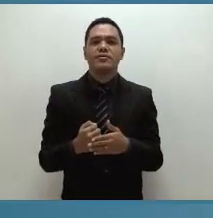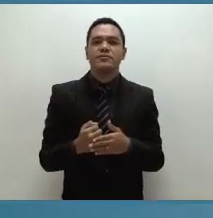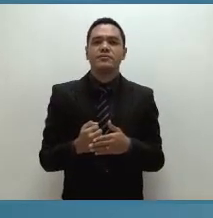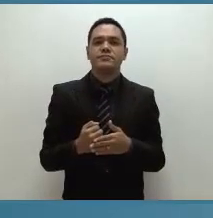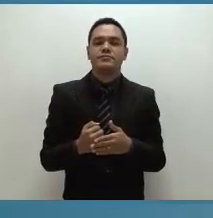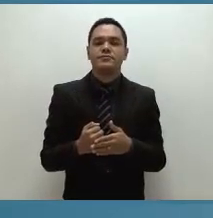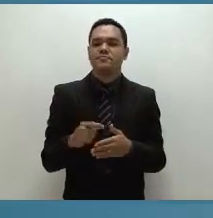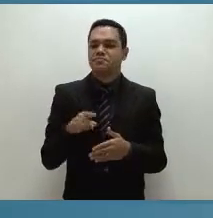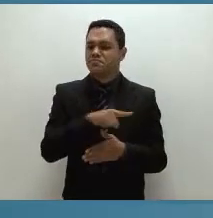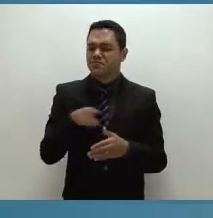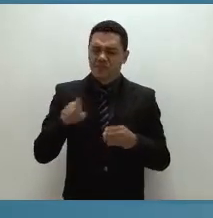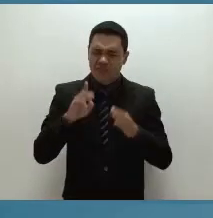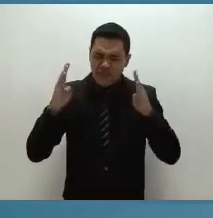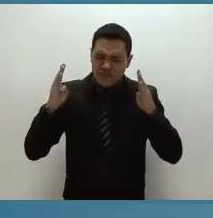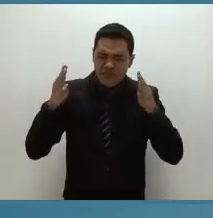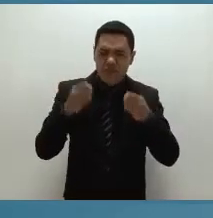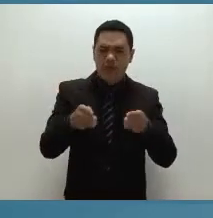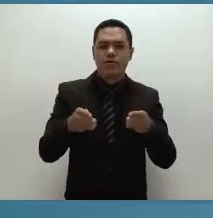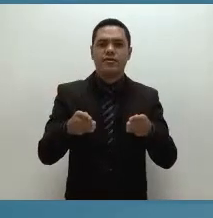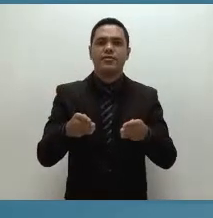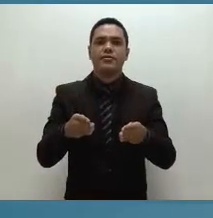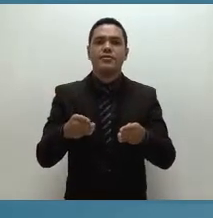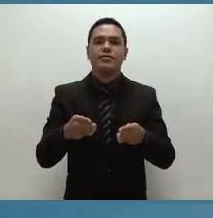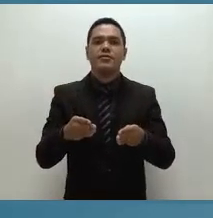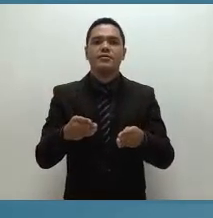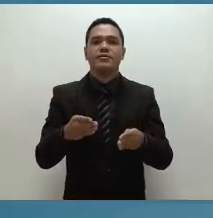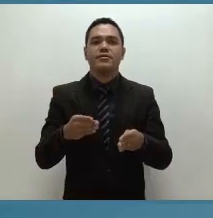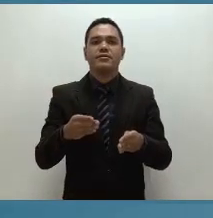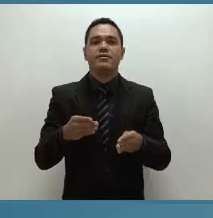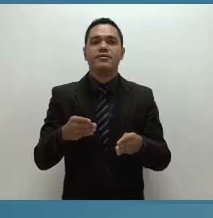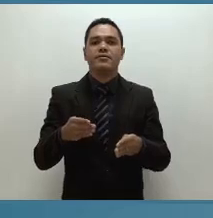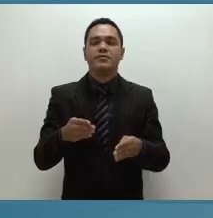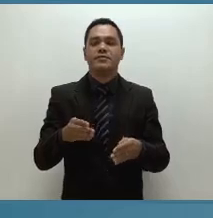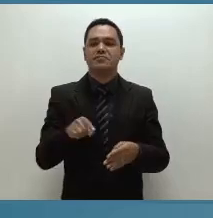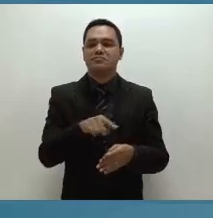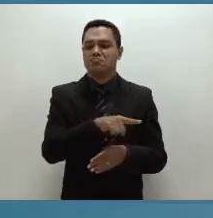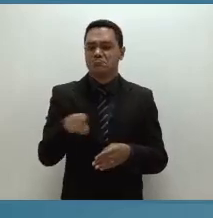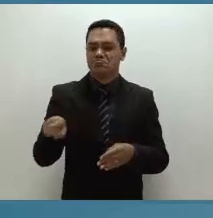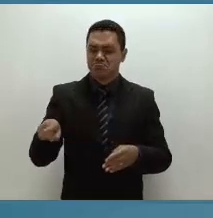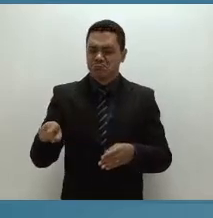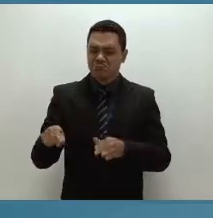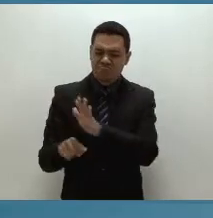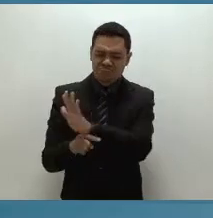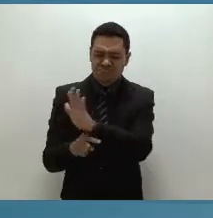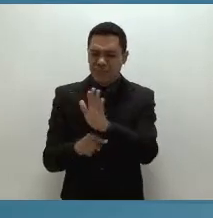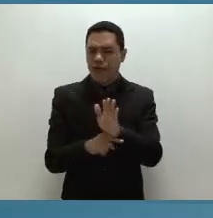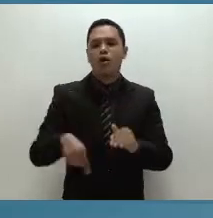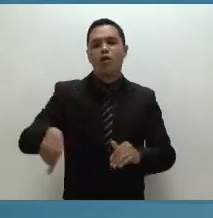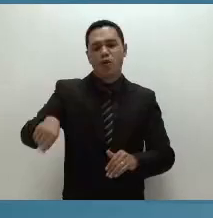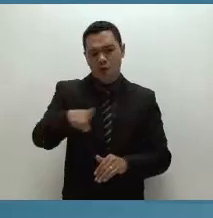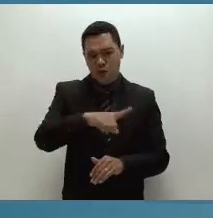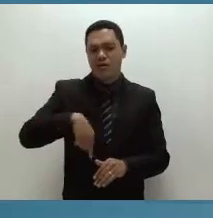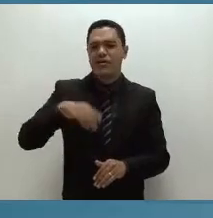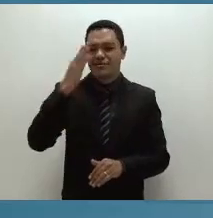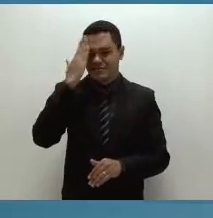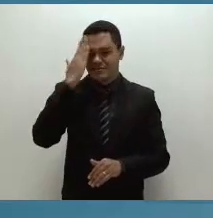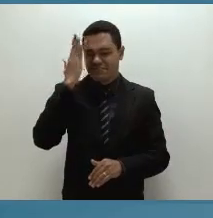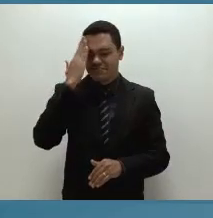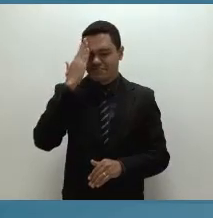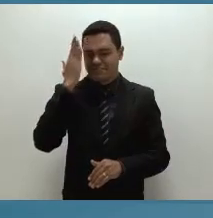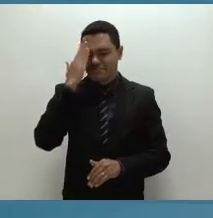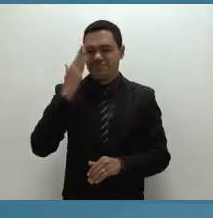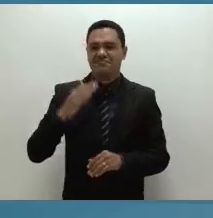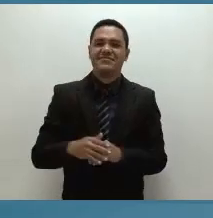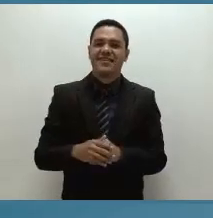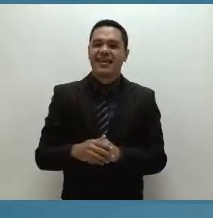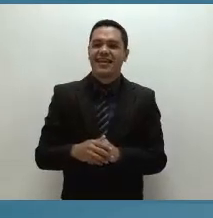a dedicação intensa desenvolvida que todos nós que já passamos pelo eleitoral sabemos. É